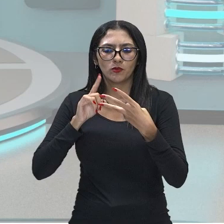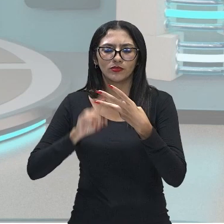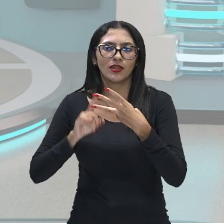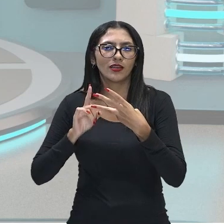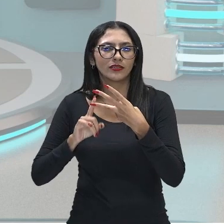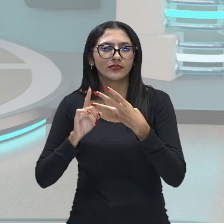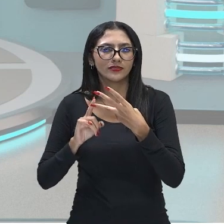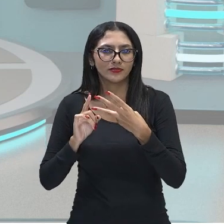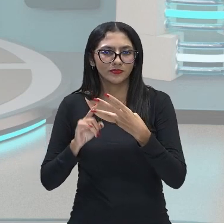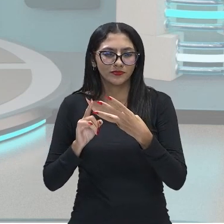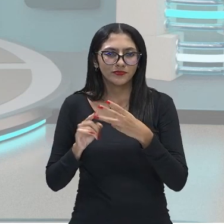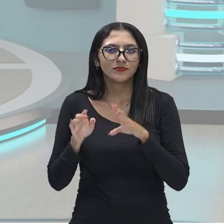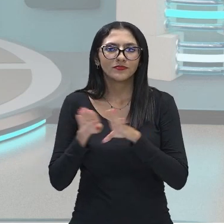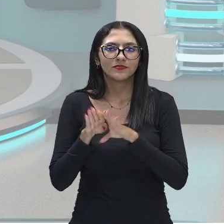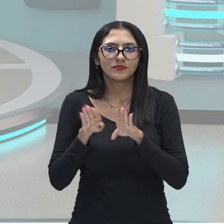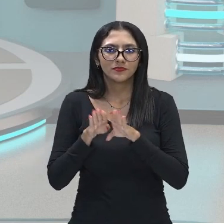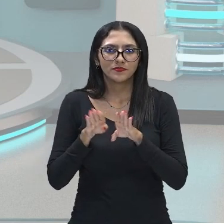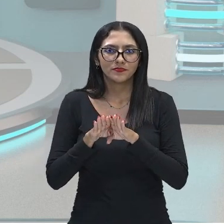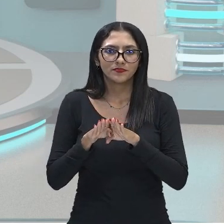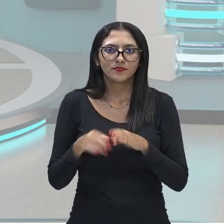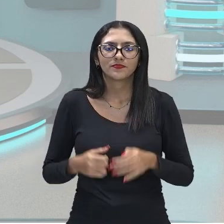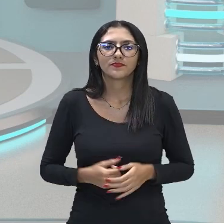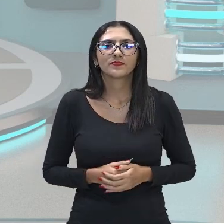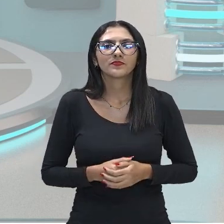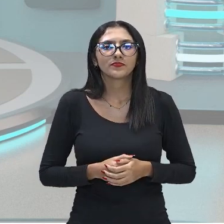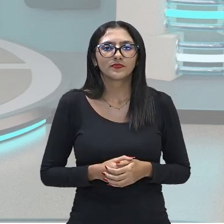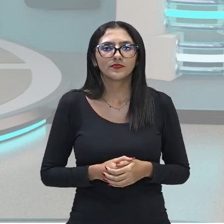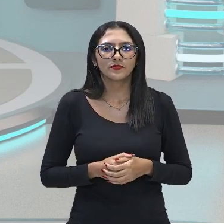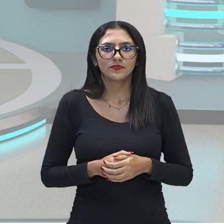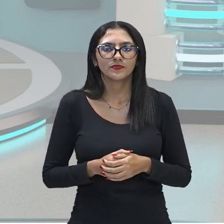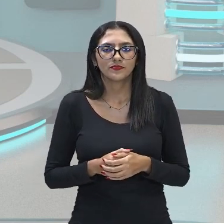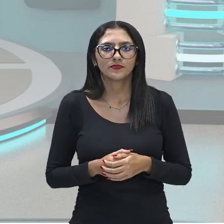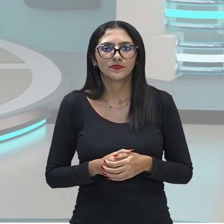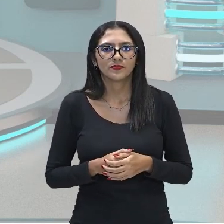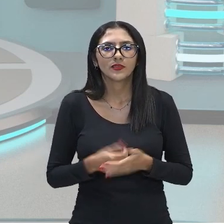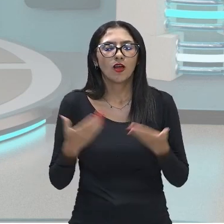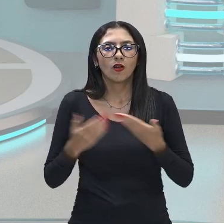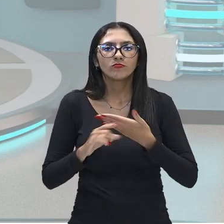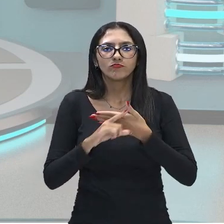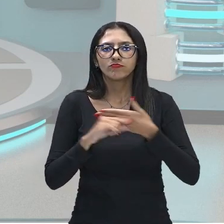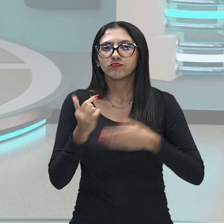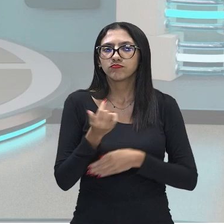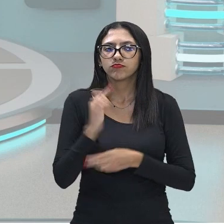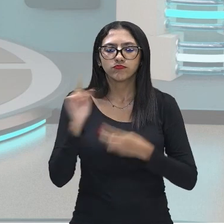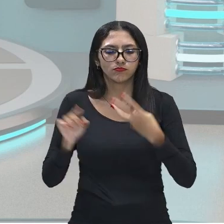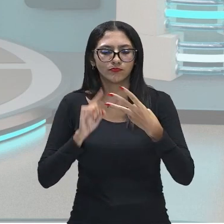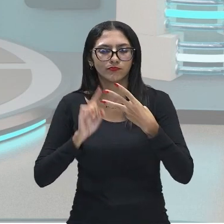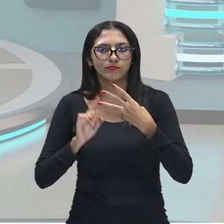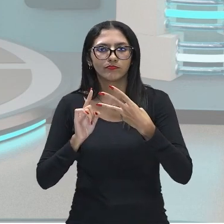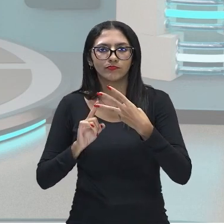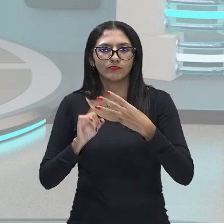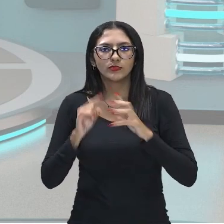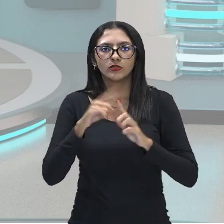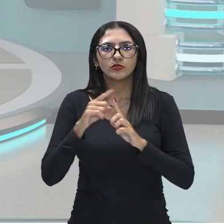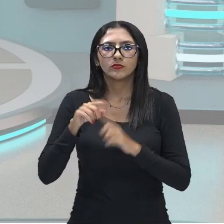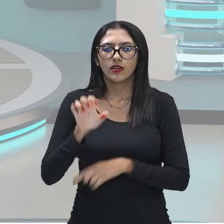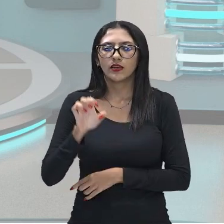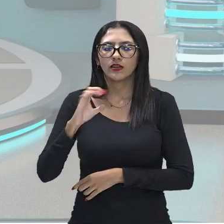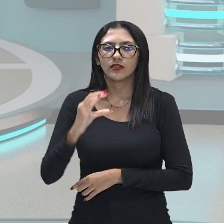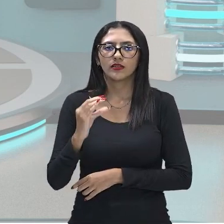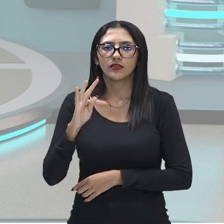oportunidade de entender aí dentro dessas divisões feitas pelo Sheldon nessa classificação do somatotipo é